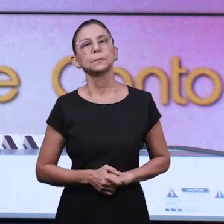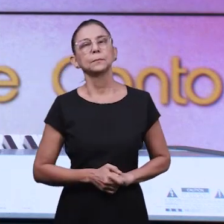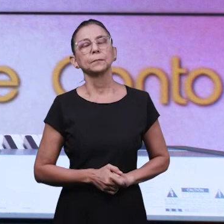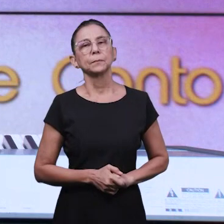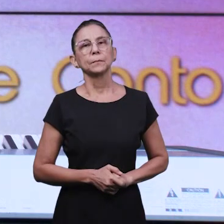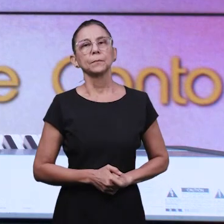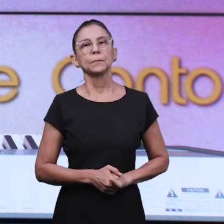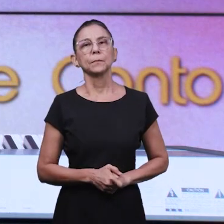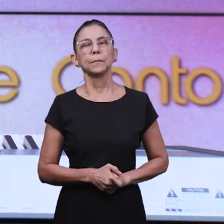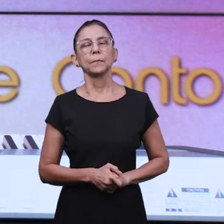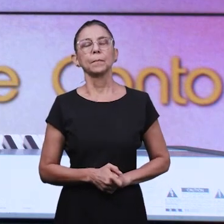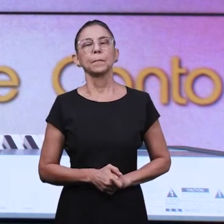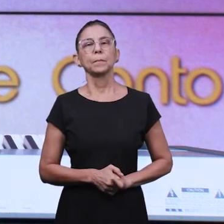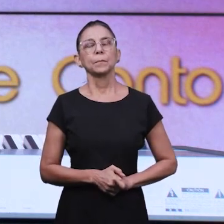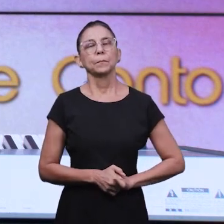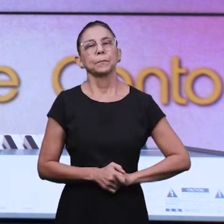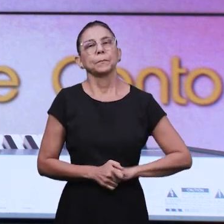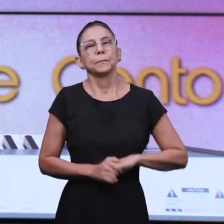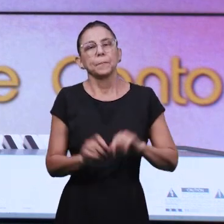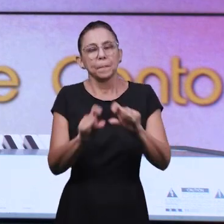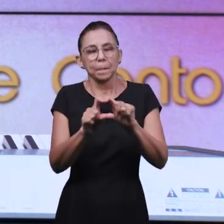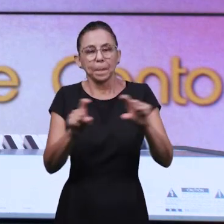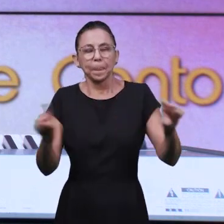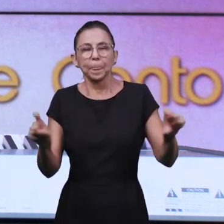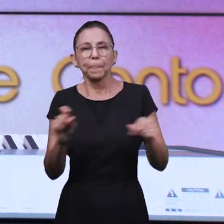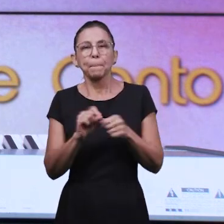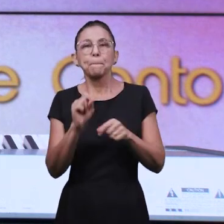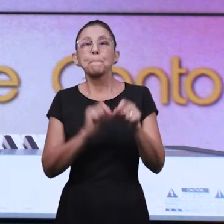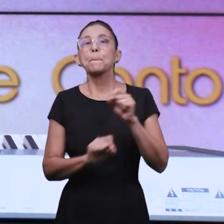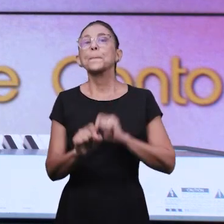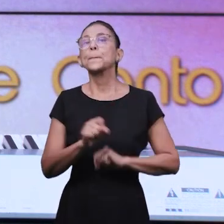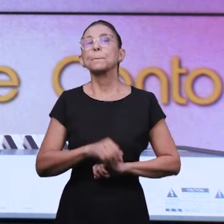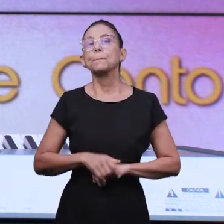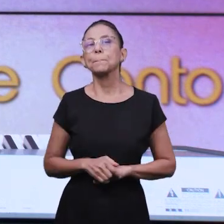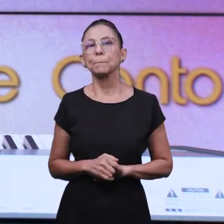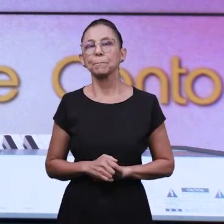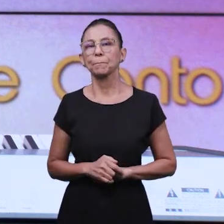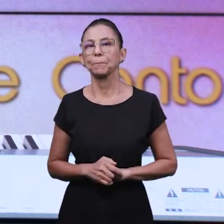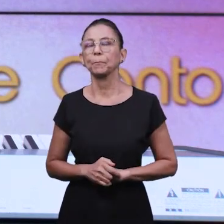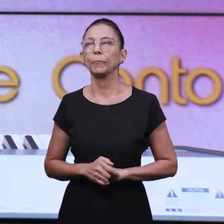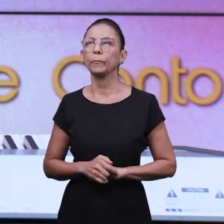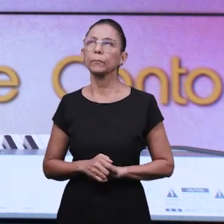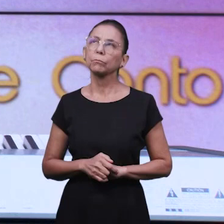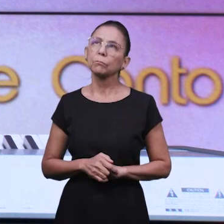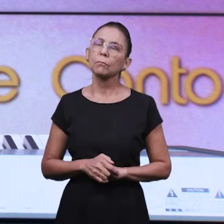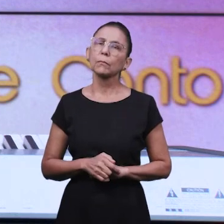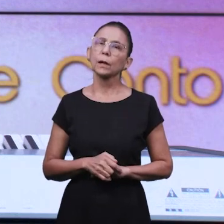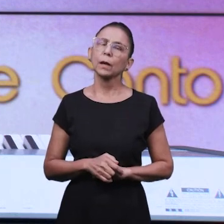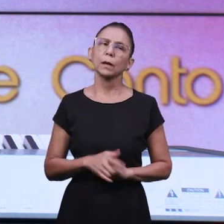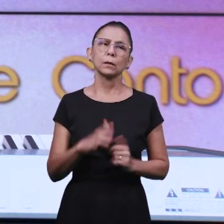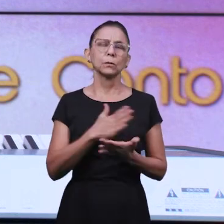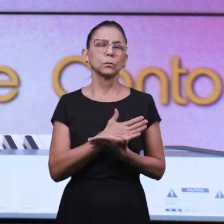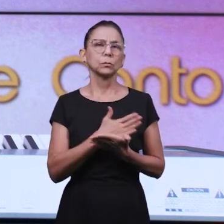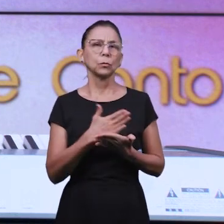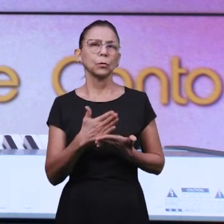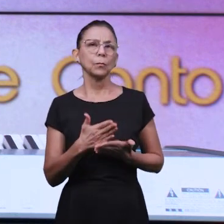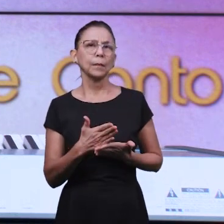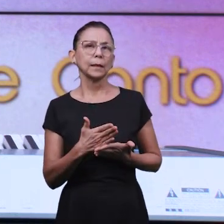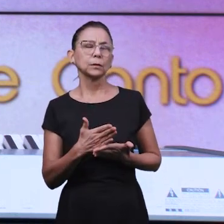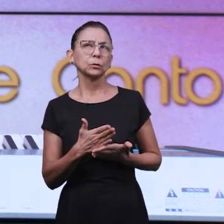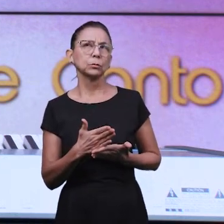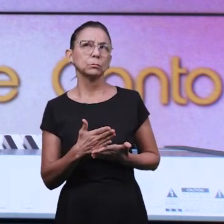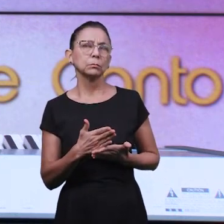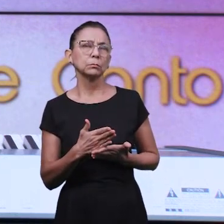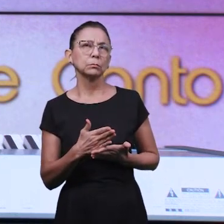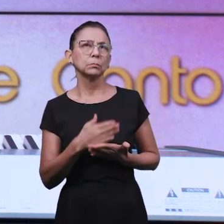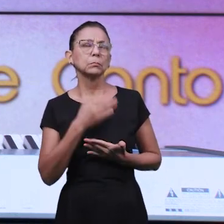aplicação desse tema, o que a gente precisa pensar de fato? Que o meu instrumento começa a trabalhar antes do